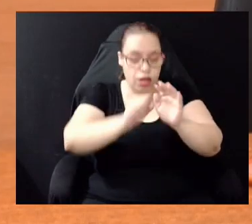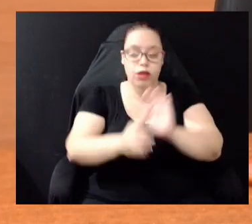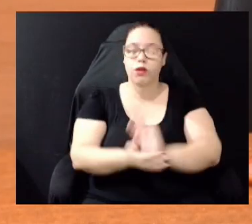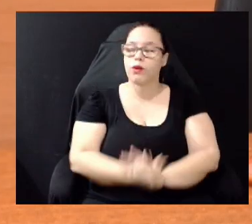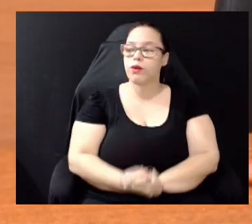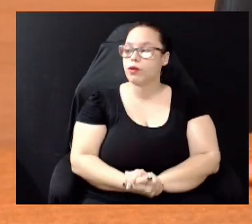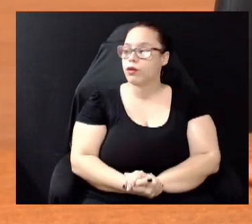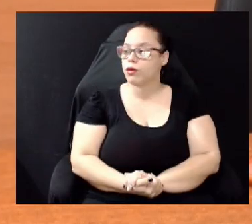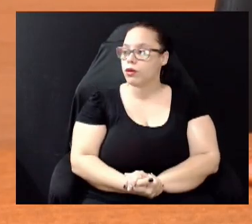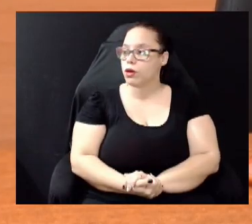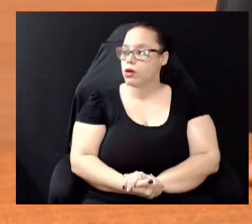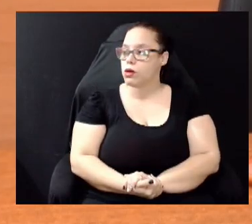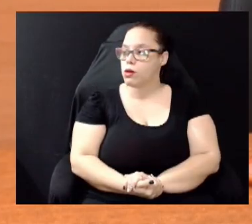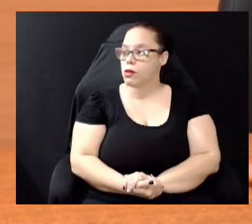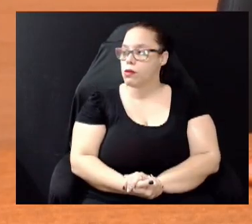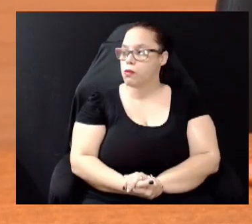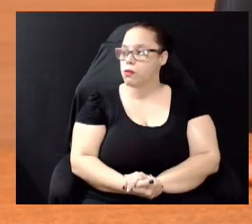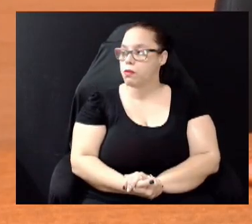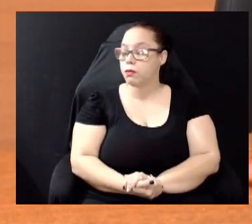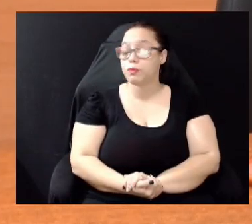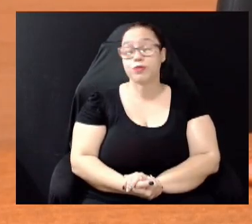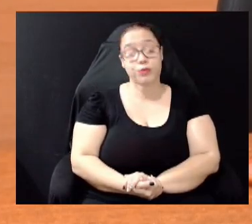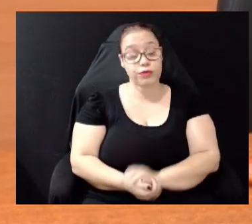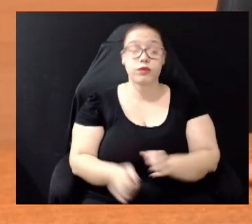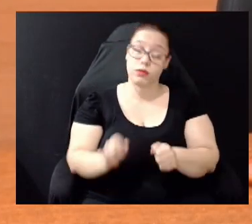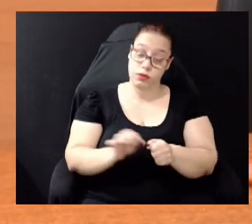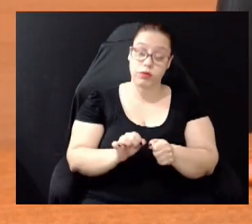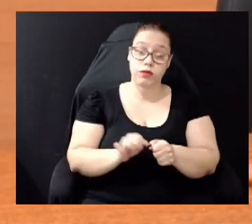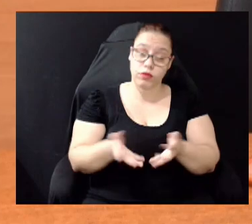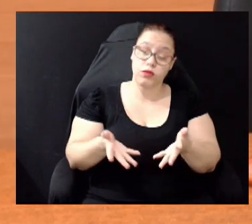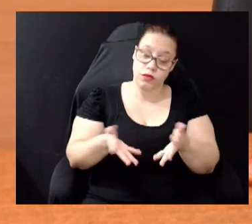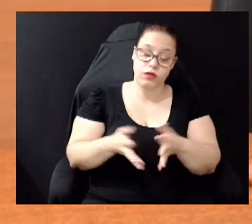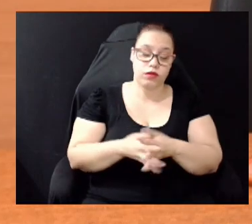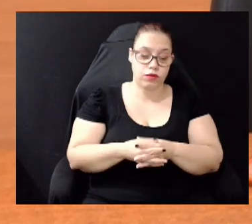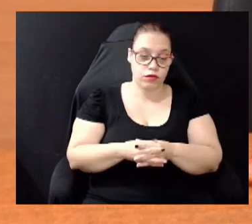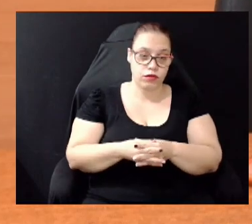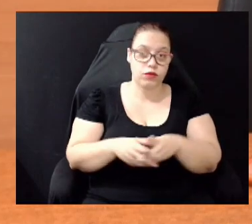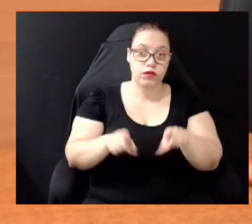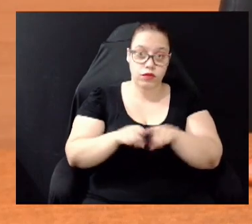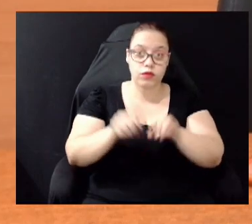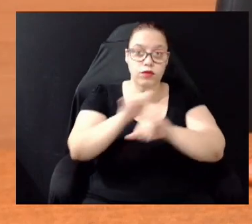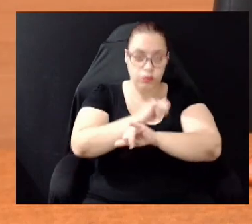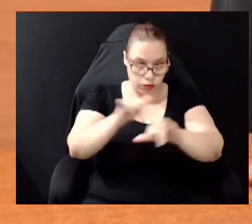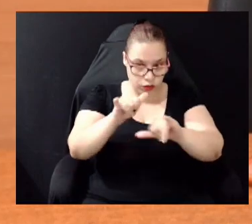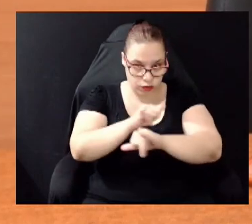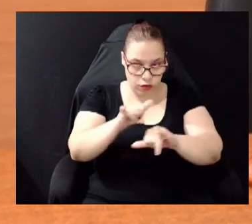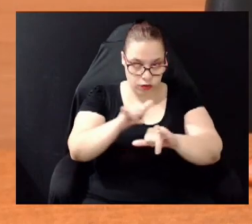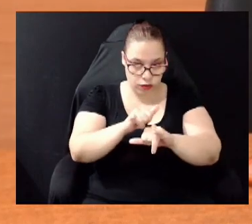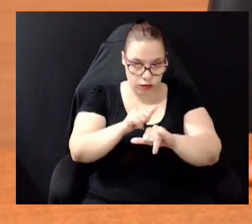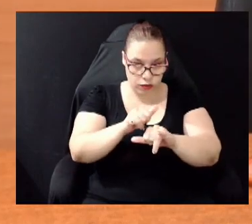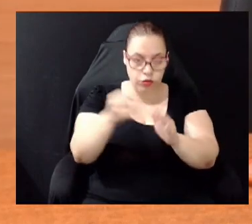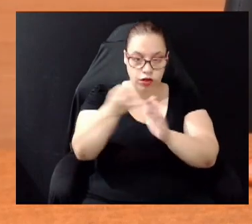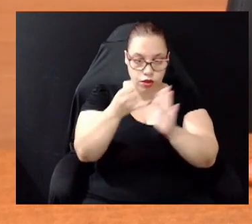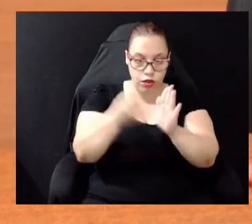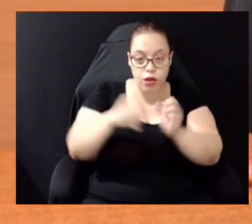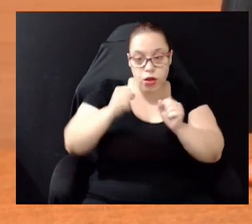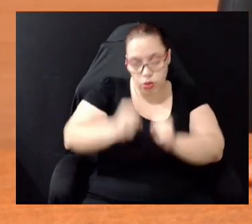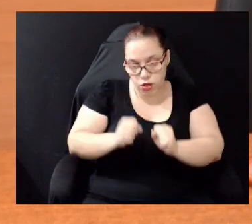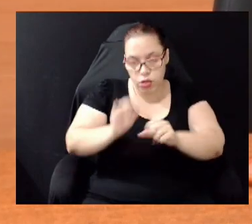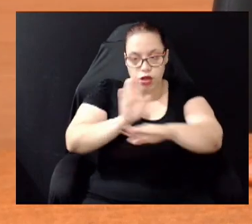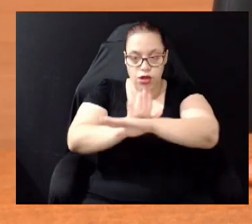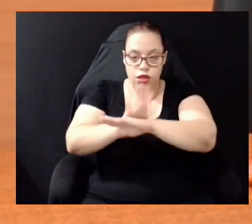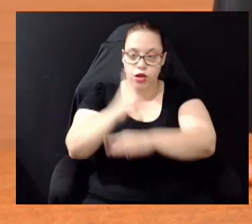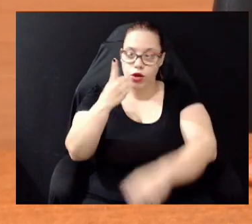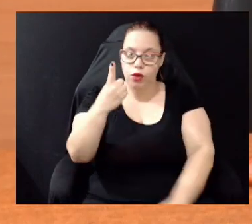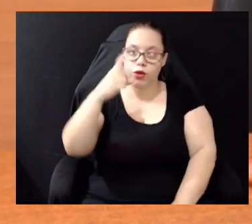que aprender fazendo. Então, também fica aí a divulgação, se as entidades puderem ajudar a divulgar, o 156 foi